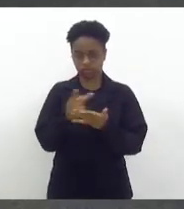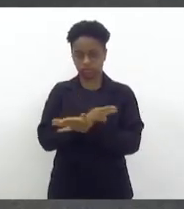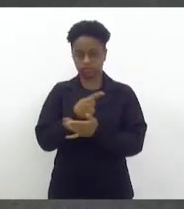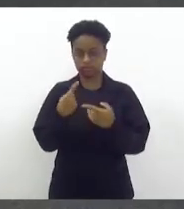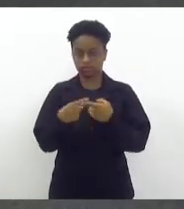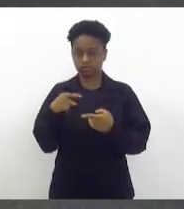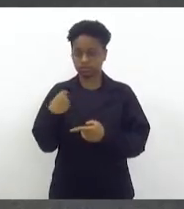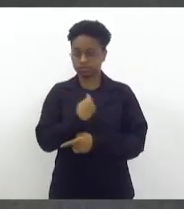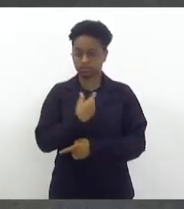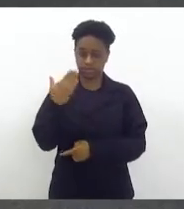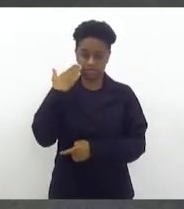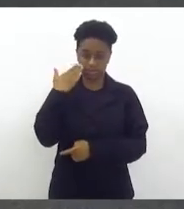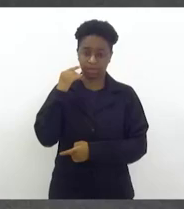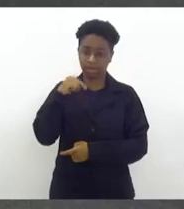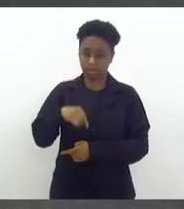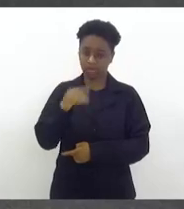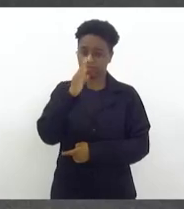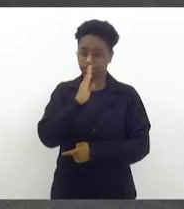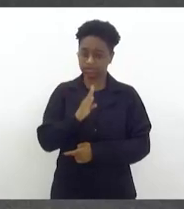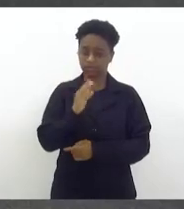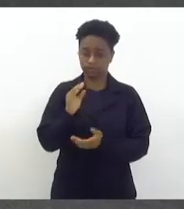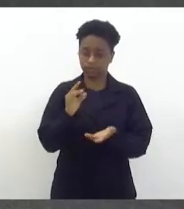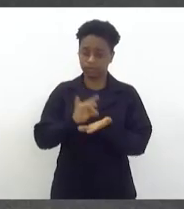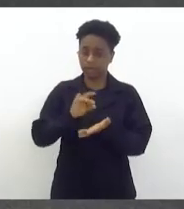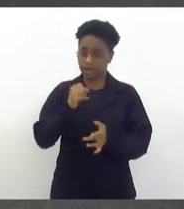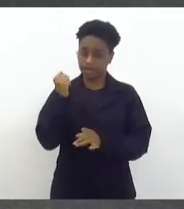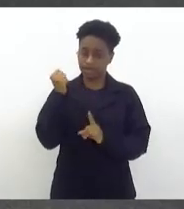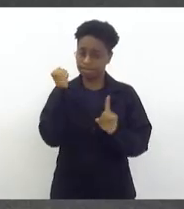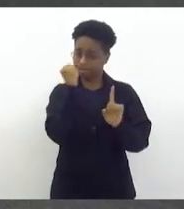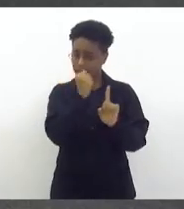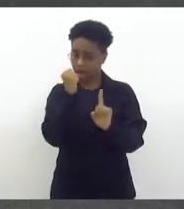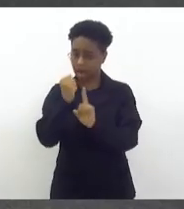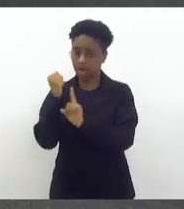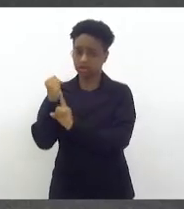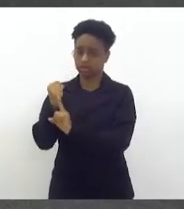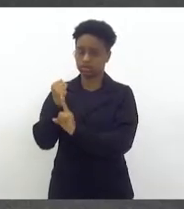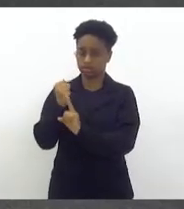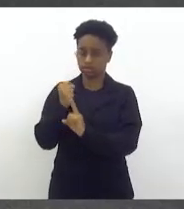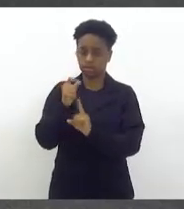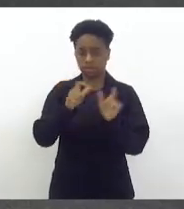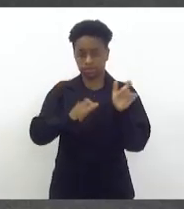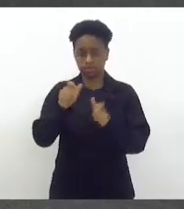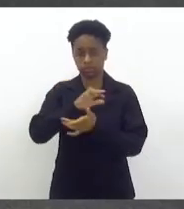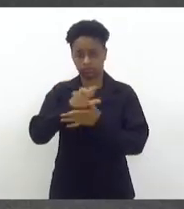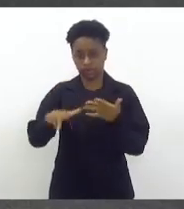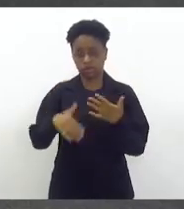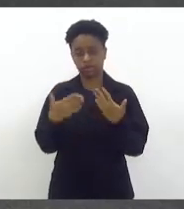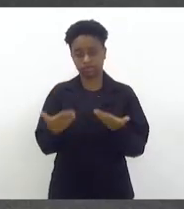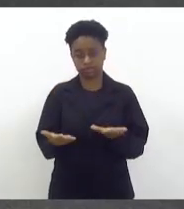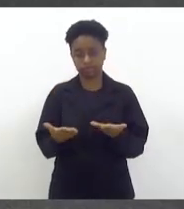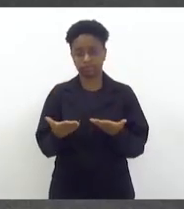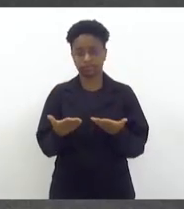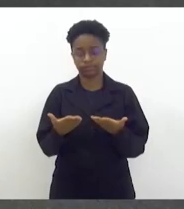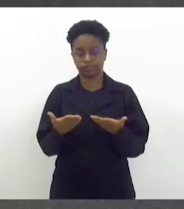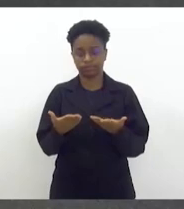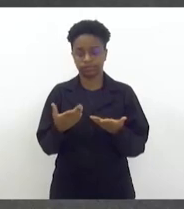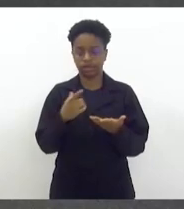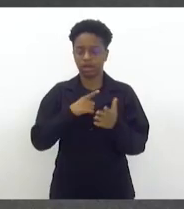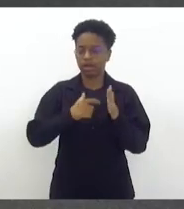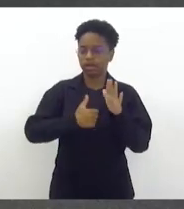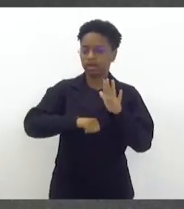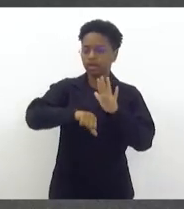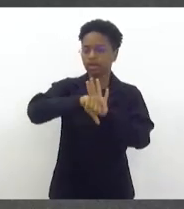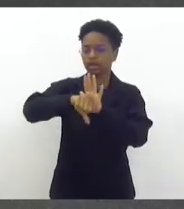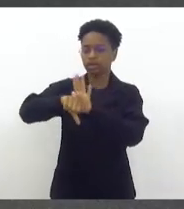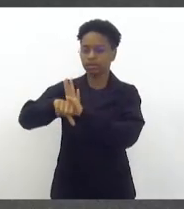o país que mata, o racismo mata efetivamente no nosso país. Então, desde crimes que